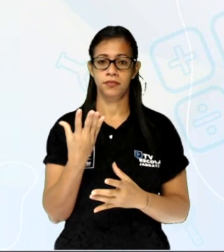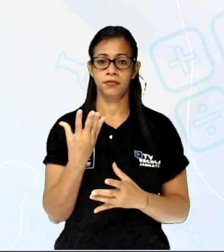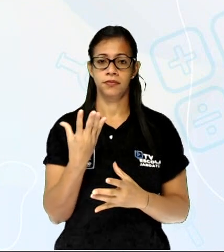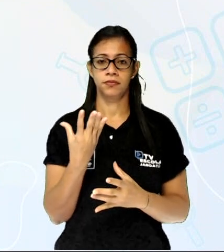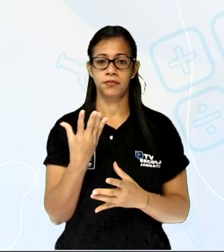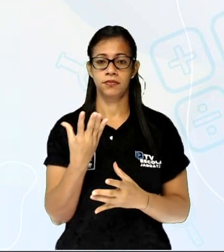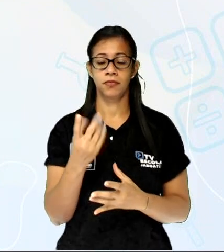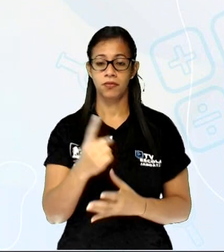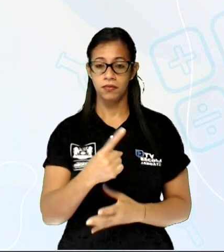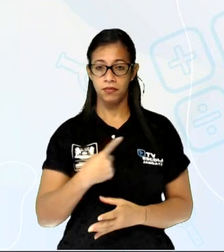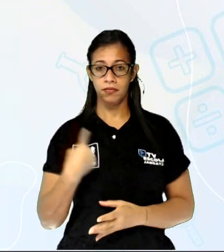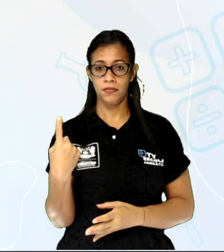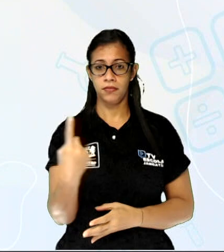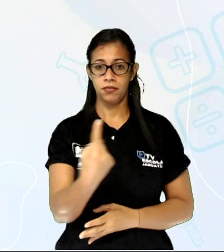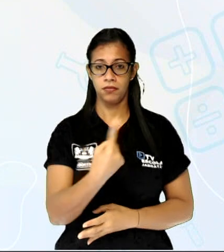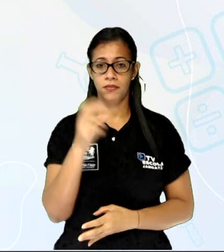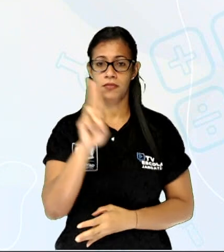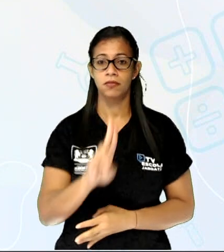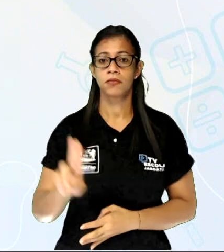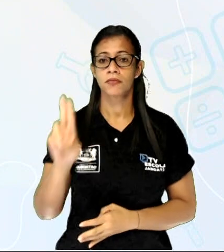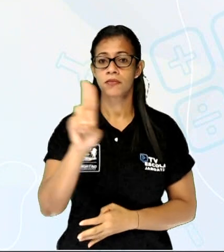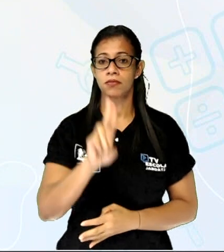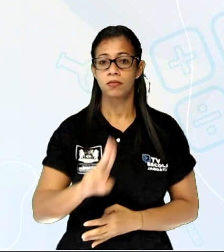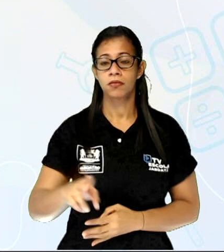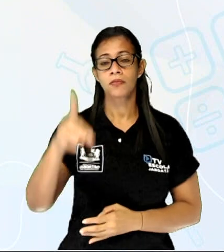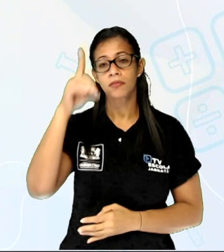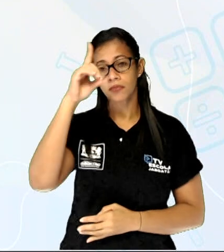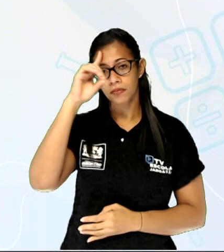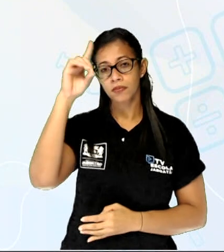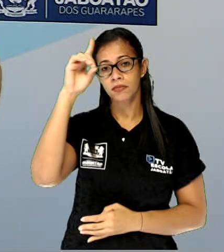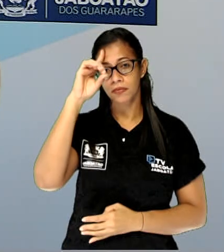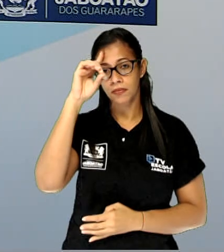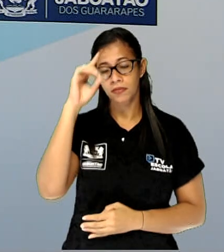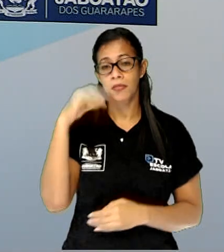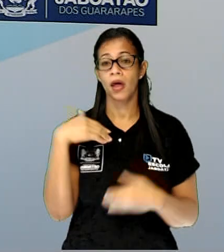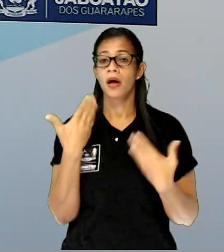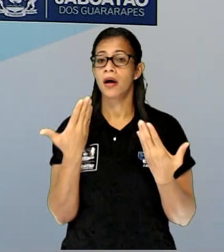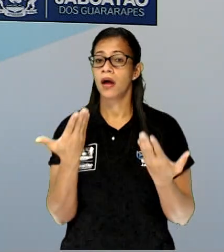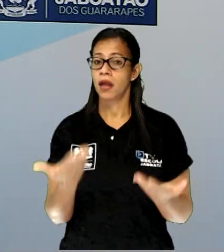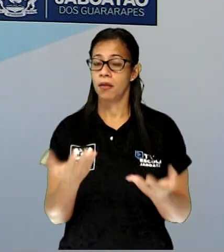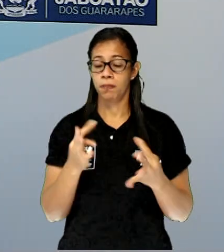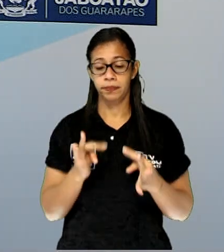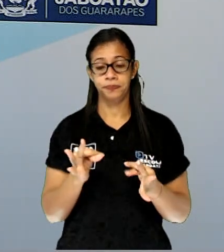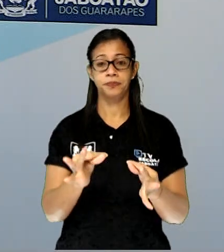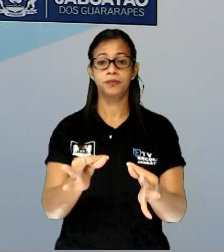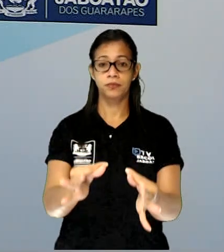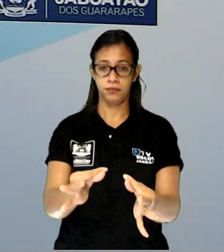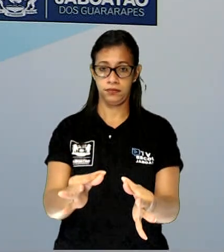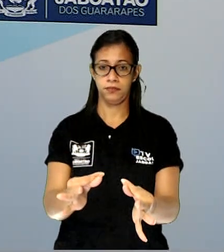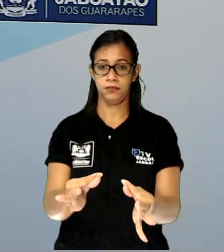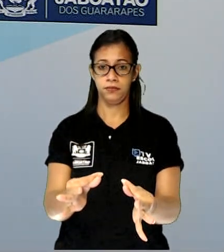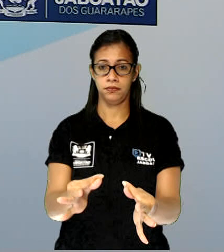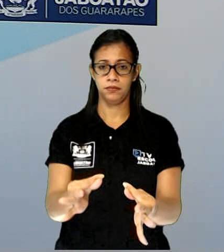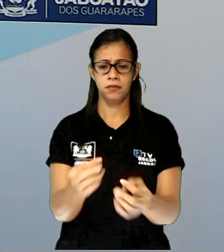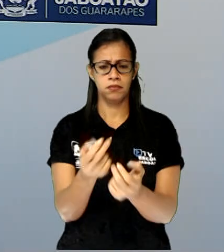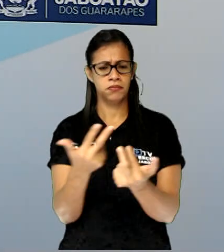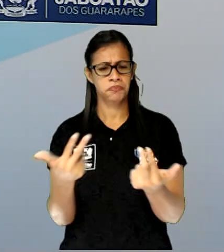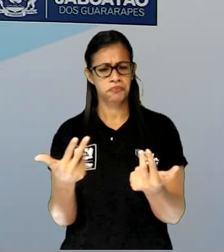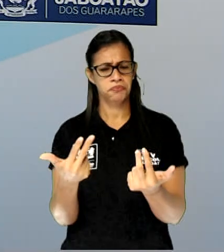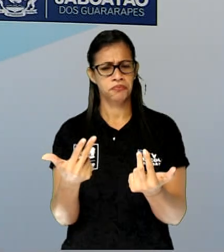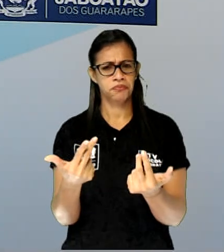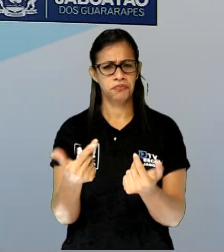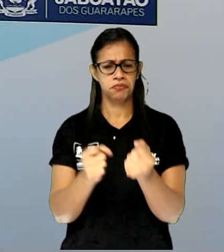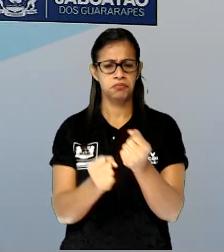servir no nosso dia a dia. Então, se a tecnologia é uma coisa que a gente cria para nos servir no nosso